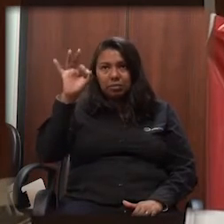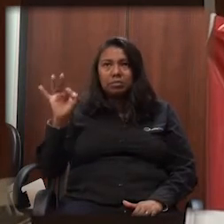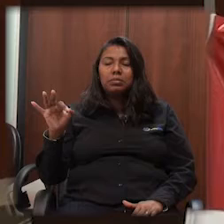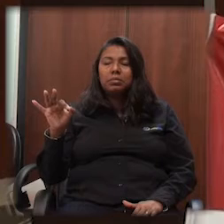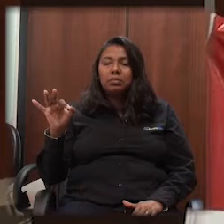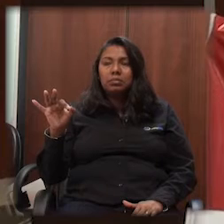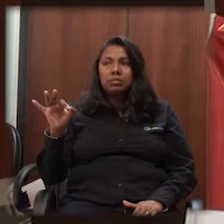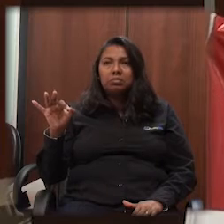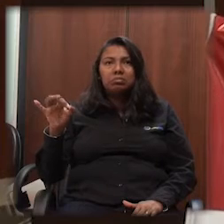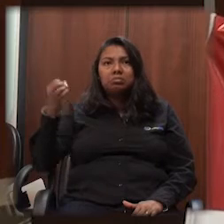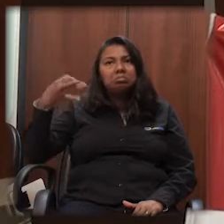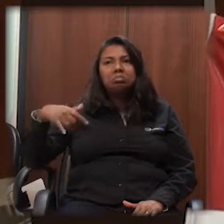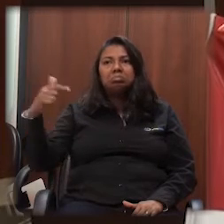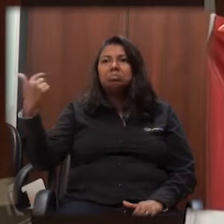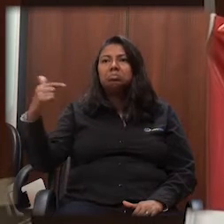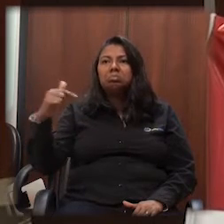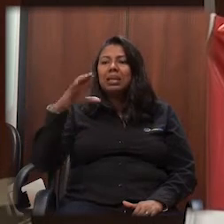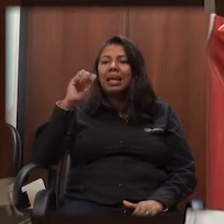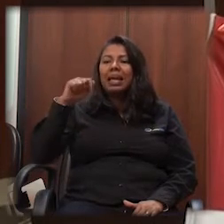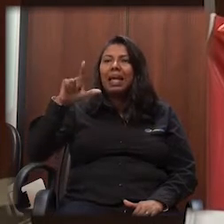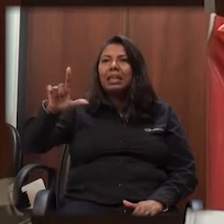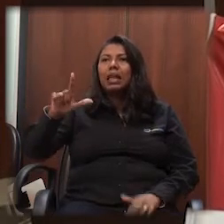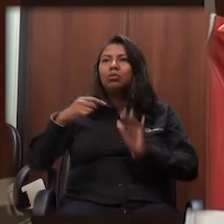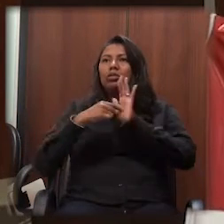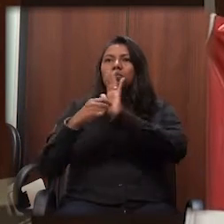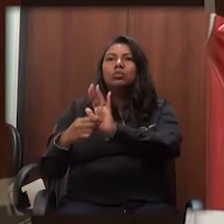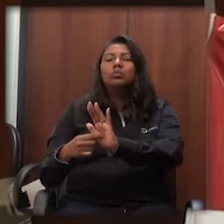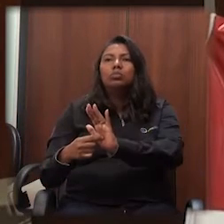17% que indicam que não possuem um canal de recebimento de